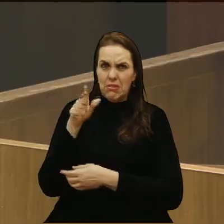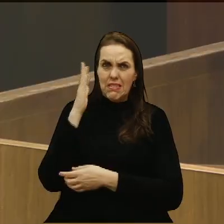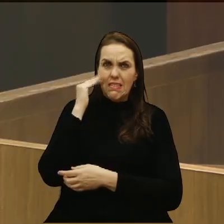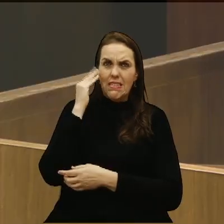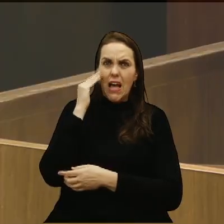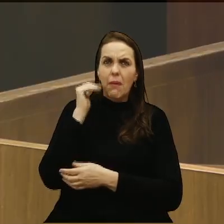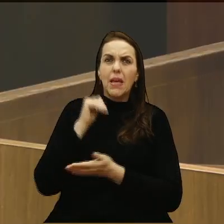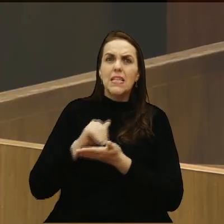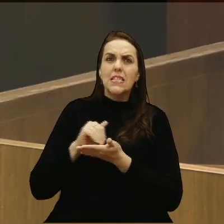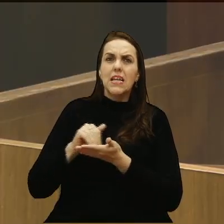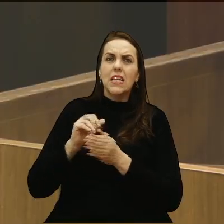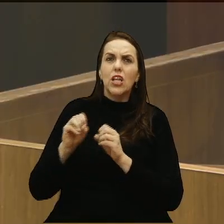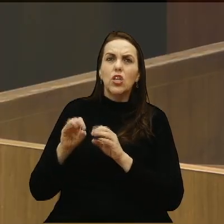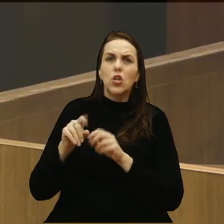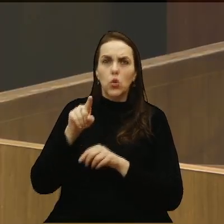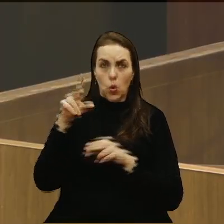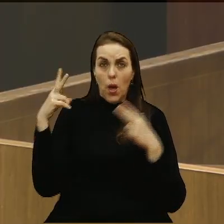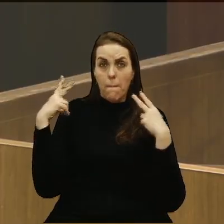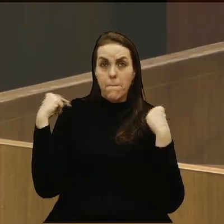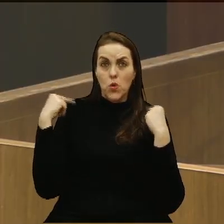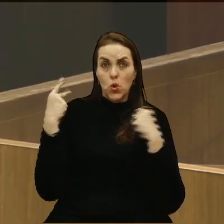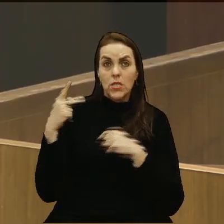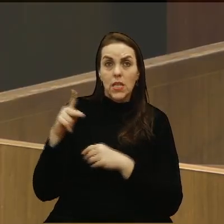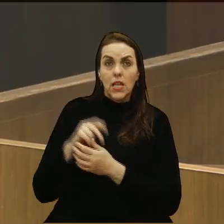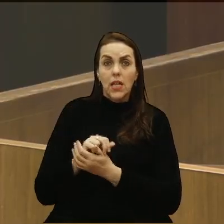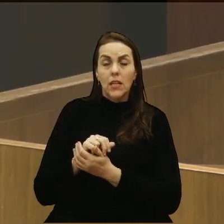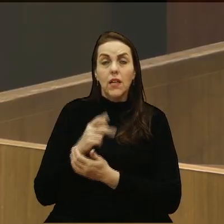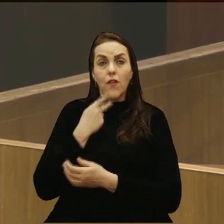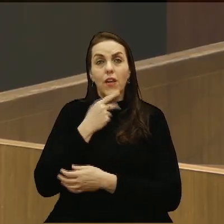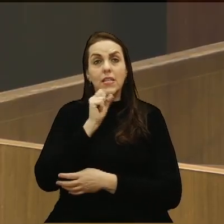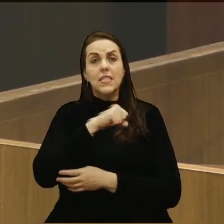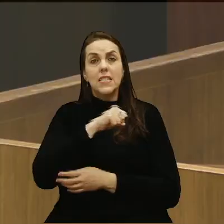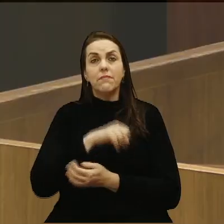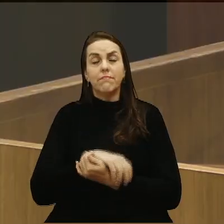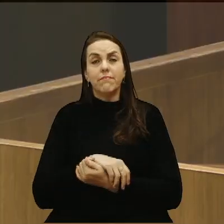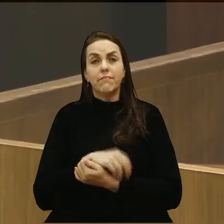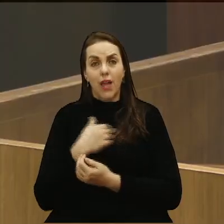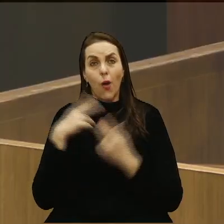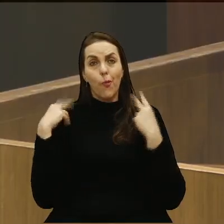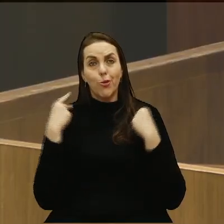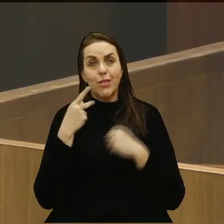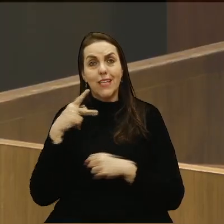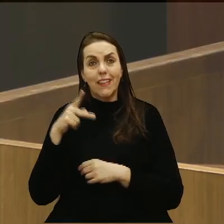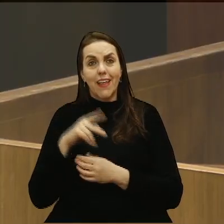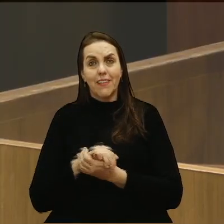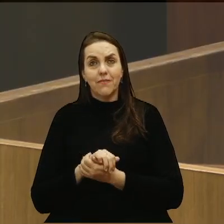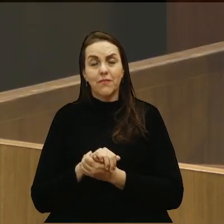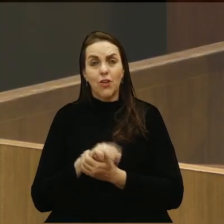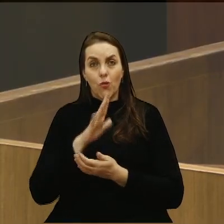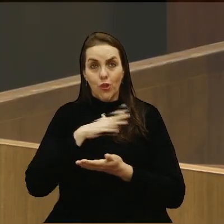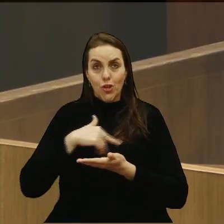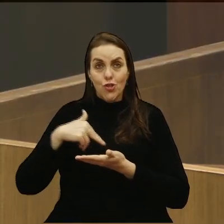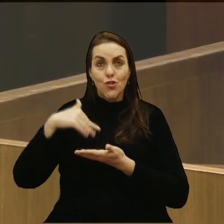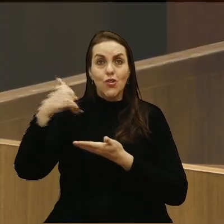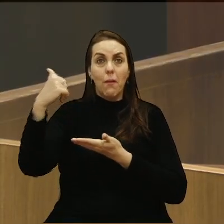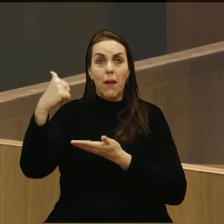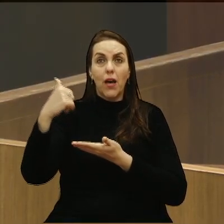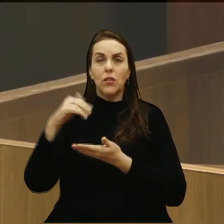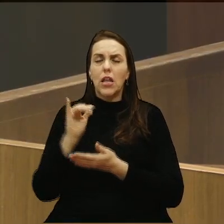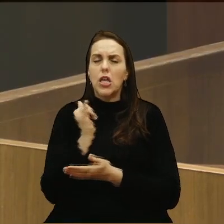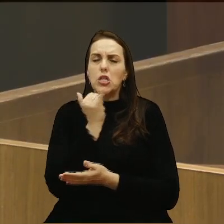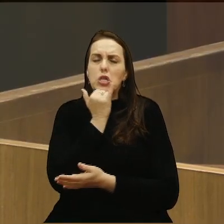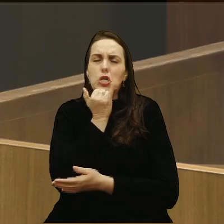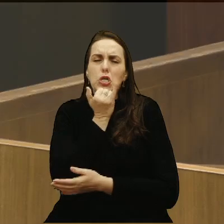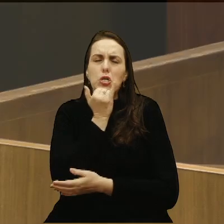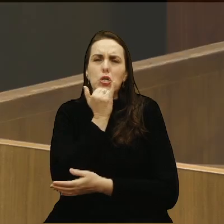secretário da Educação? O senhor é o motorista dele? Eu digo, sou. Eu sou o motorista dele. Quando eu fui chamado no palco, depois ele veio me pedir